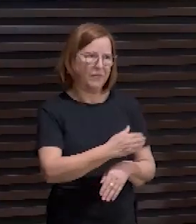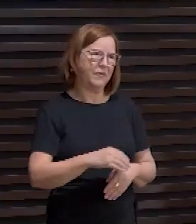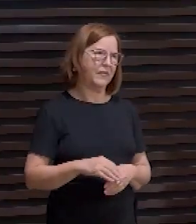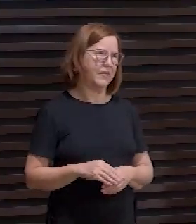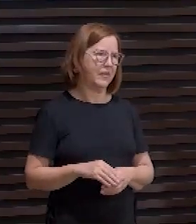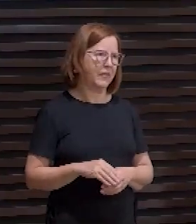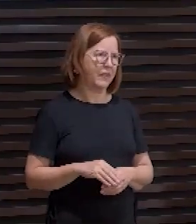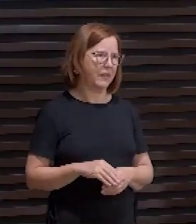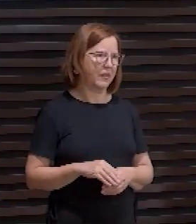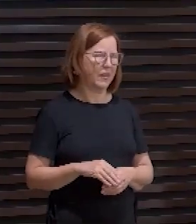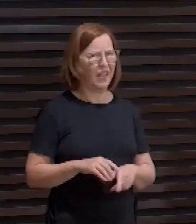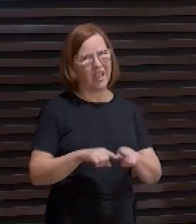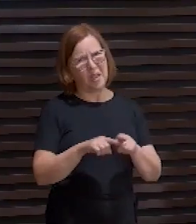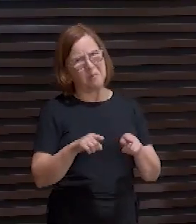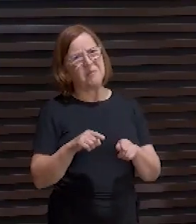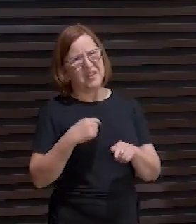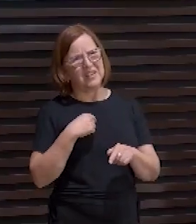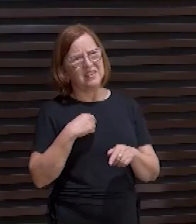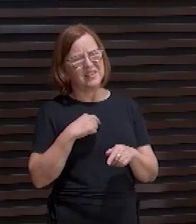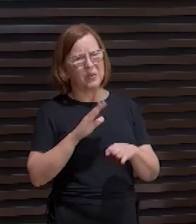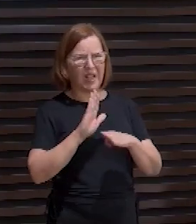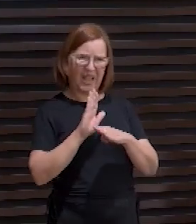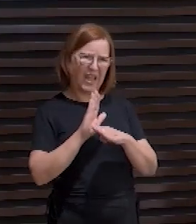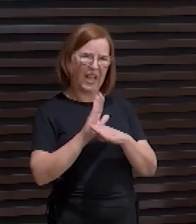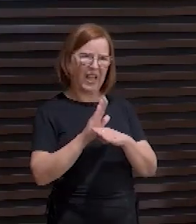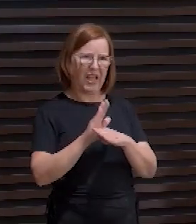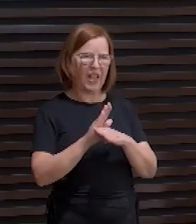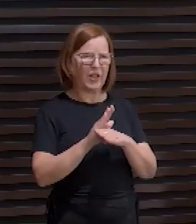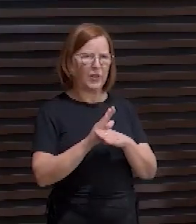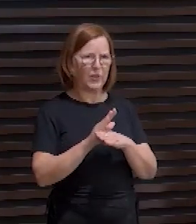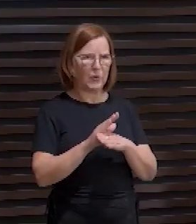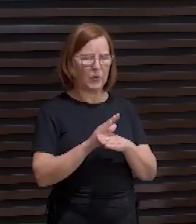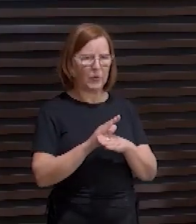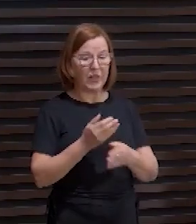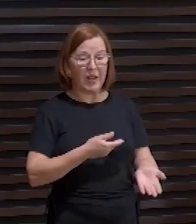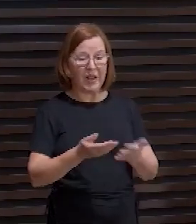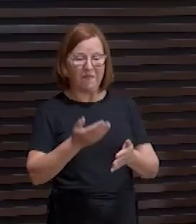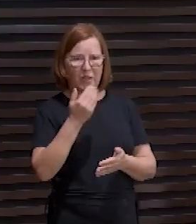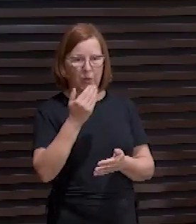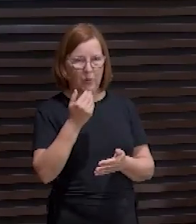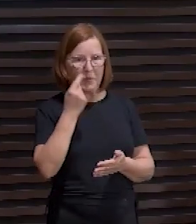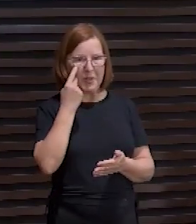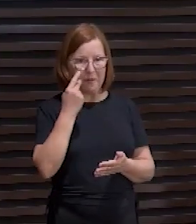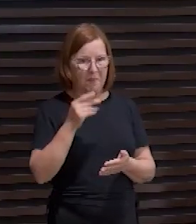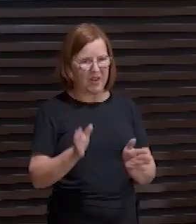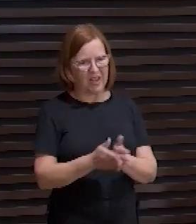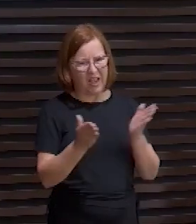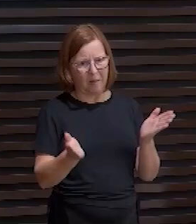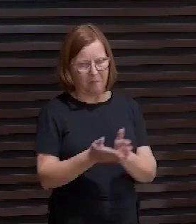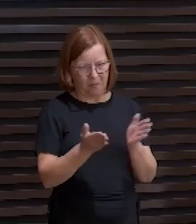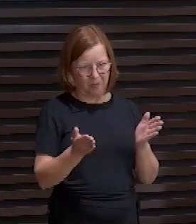eu entrego 5 cestas básicas todo mês lá na igreja, amei o próximo. Não, não é só isso. Isso sim é importante.